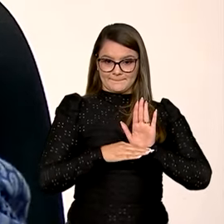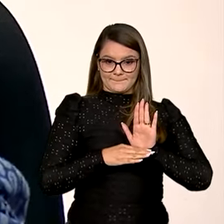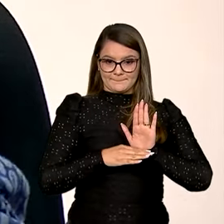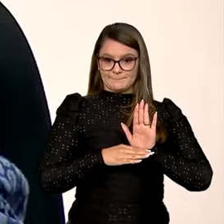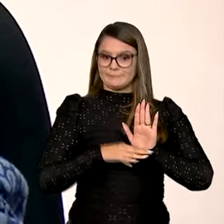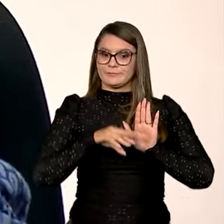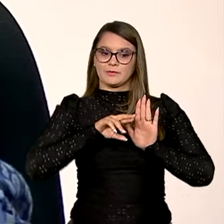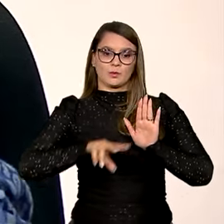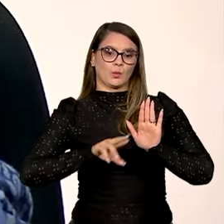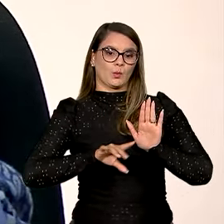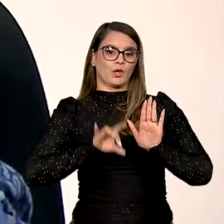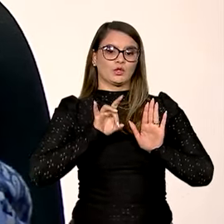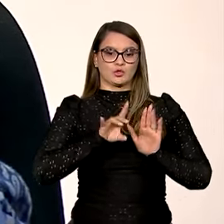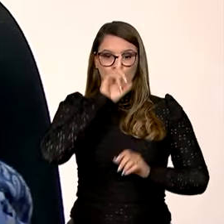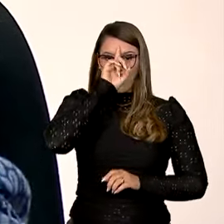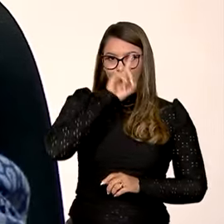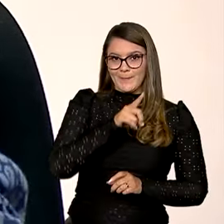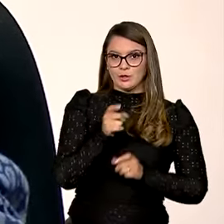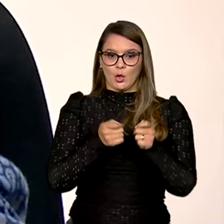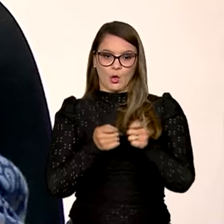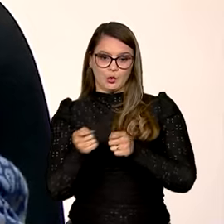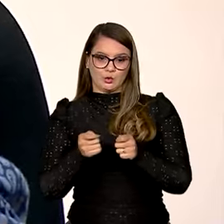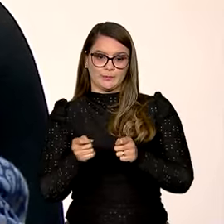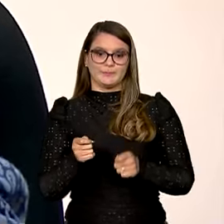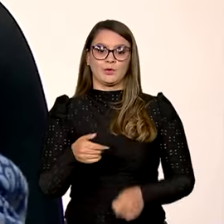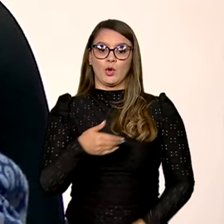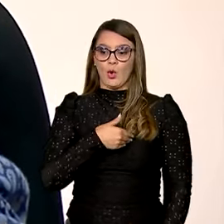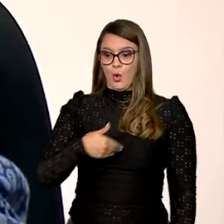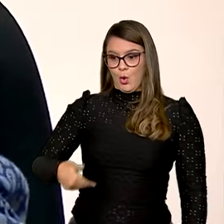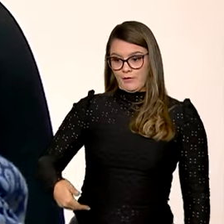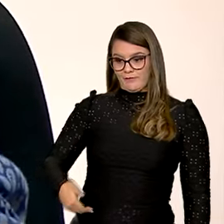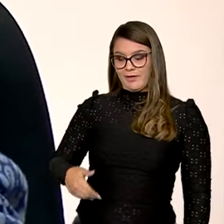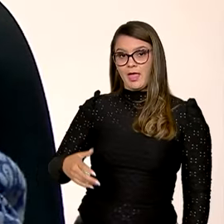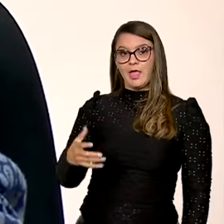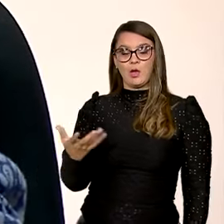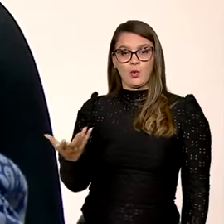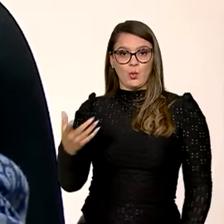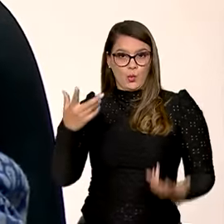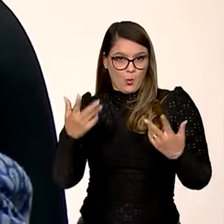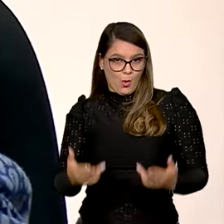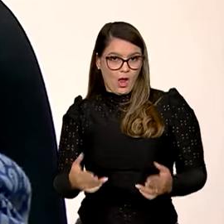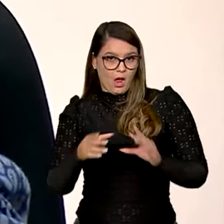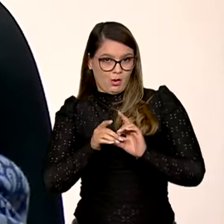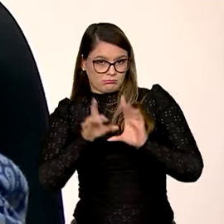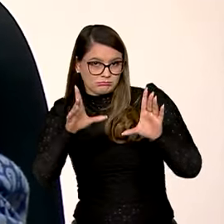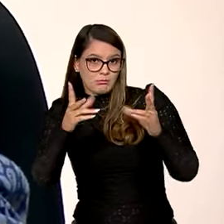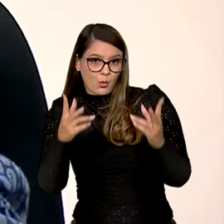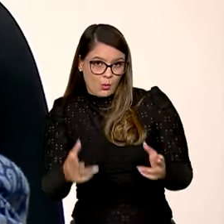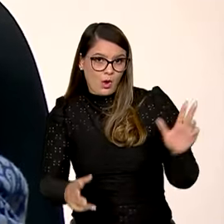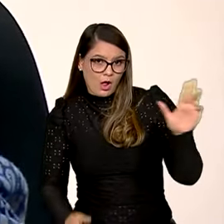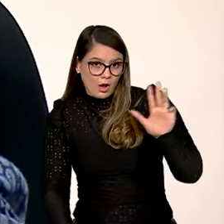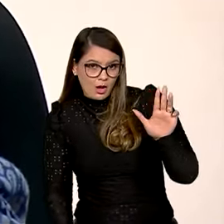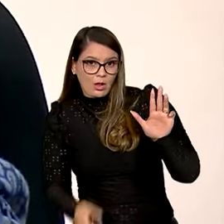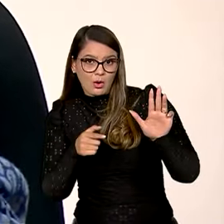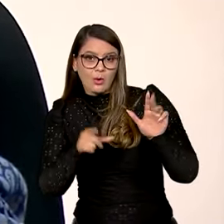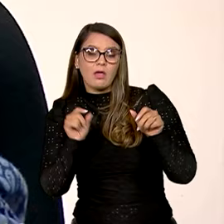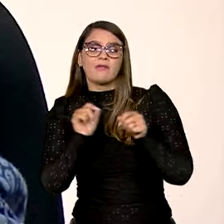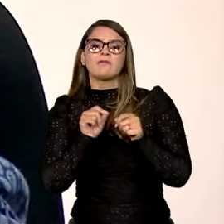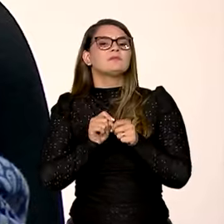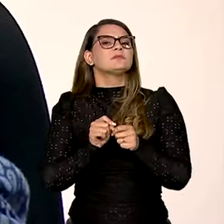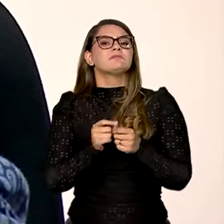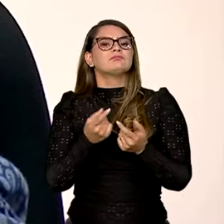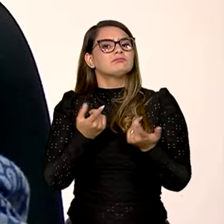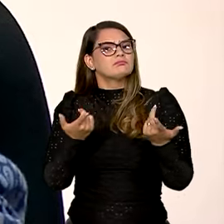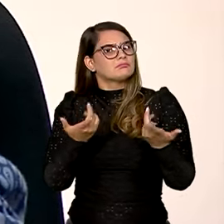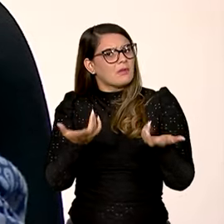não sejam apenas de comando e controle. Em um governo republicano, como é o governo do presidente Lula, nós fizemos